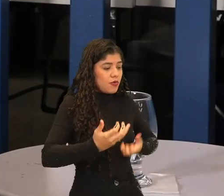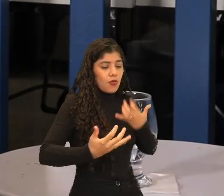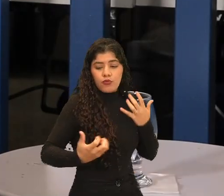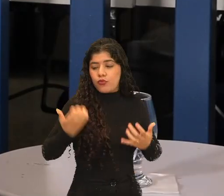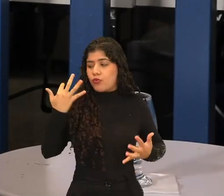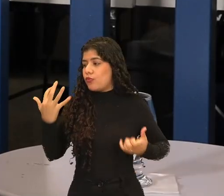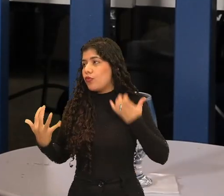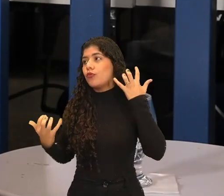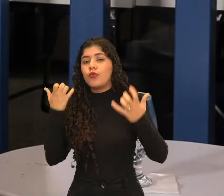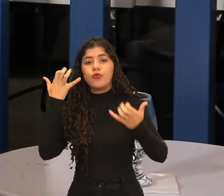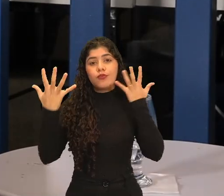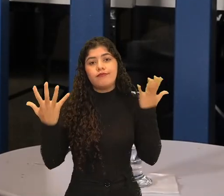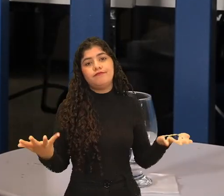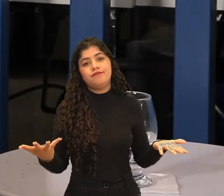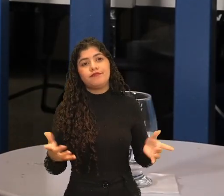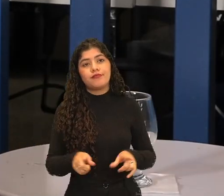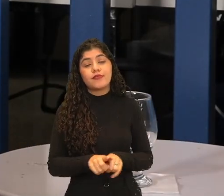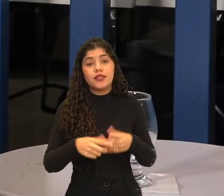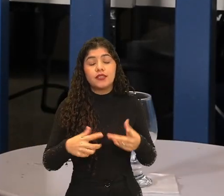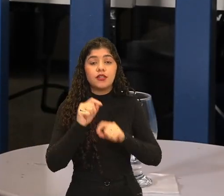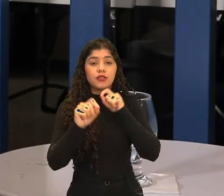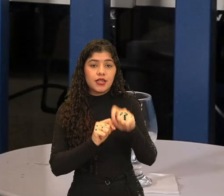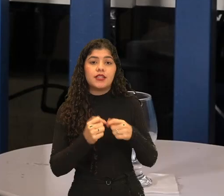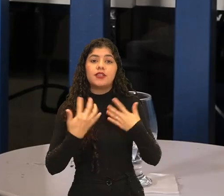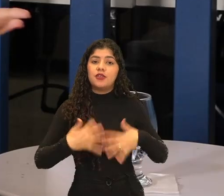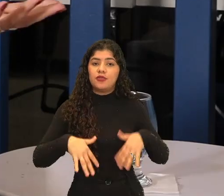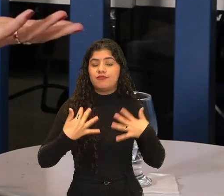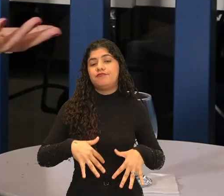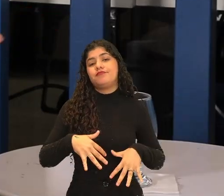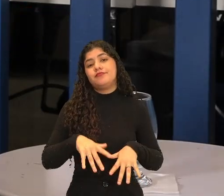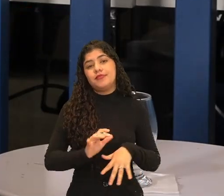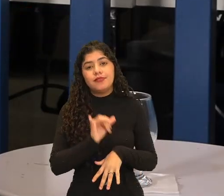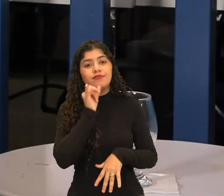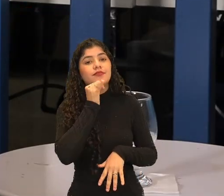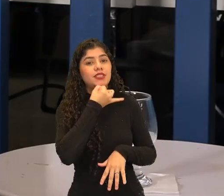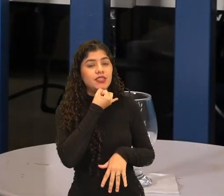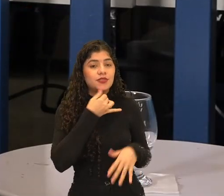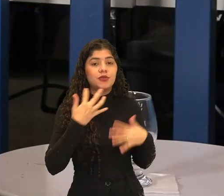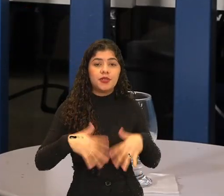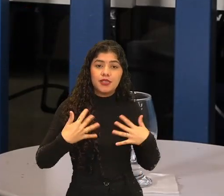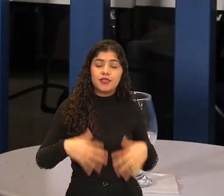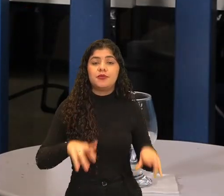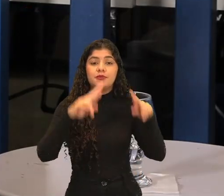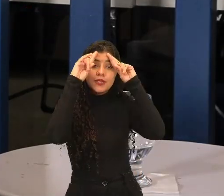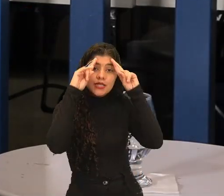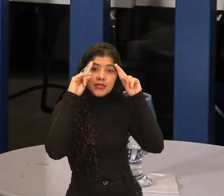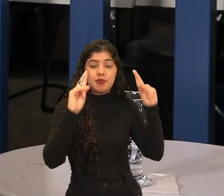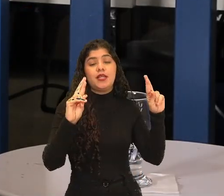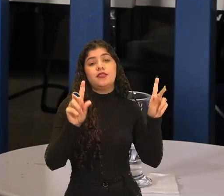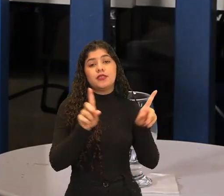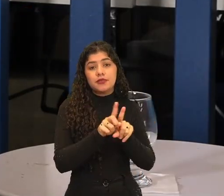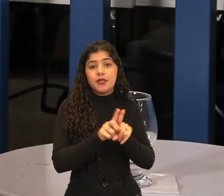daquela sala de aula, né? Então, isso foi bem, e aí entrando aqui na parte do respeito, né?